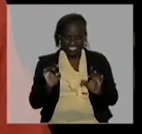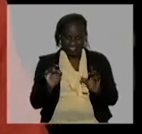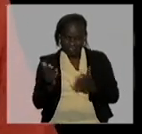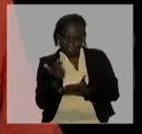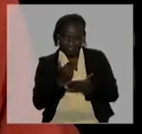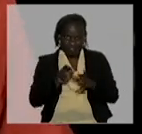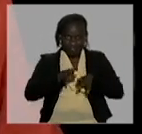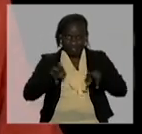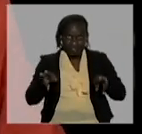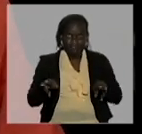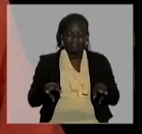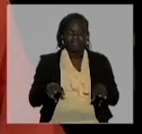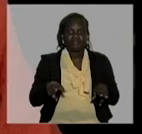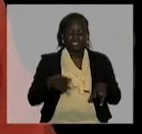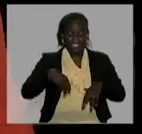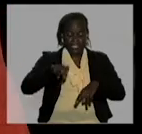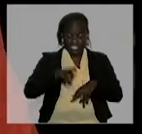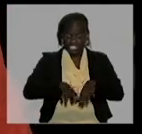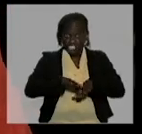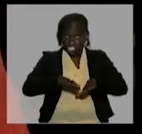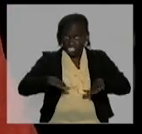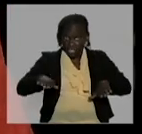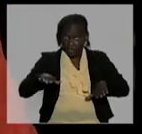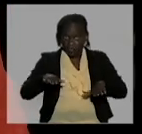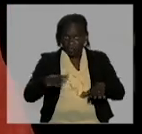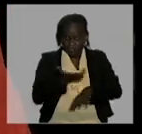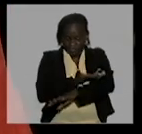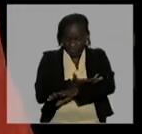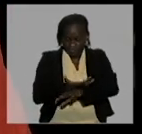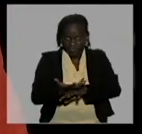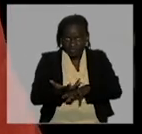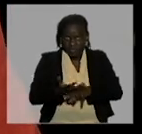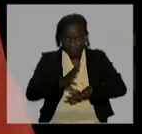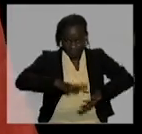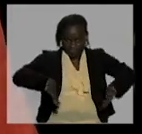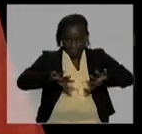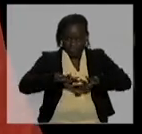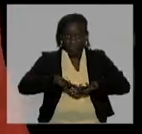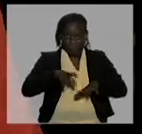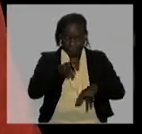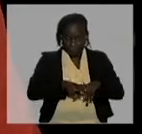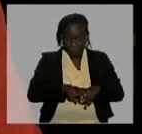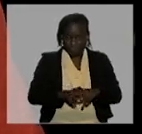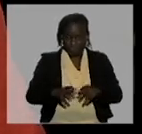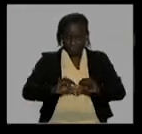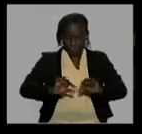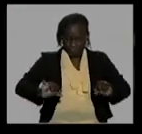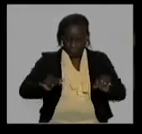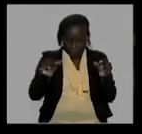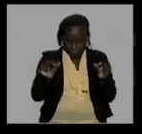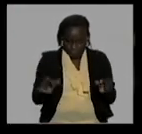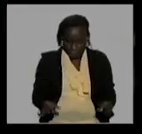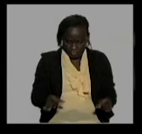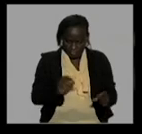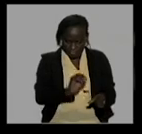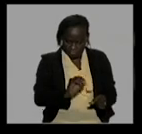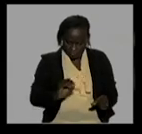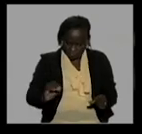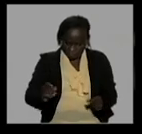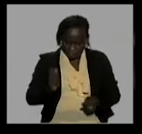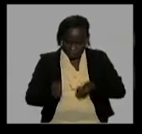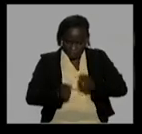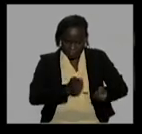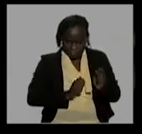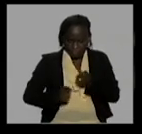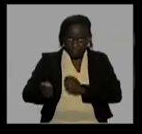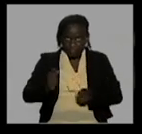estilizada, africana, né, sentado no chão, no chão gramado, e tocando aquele